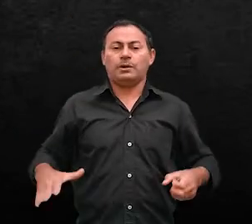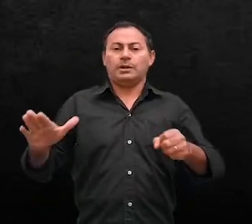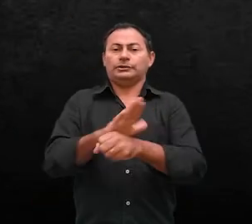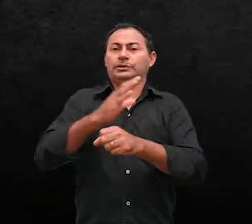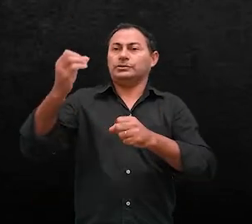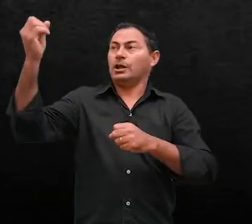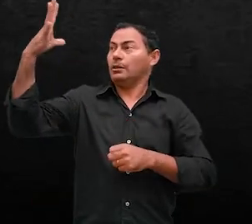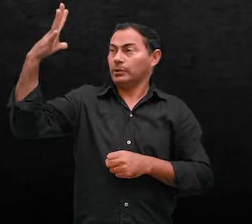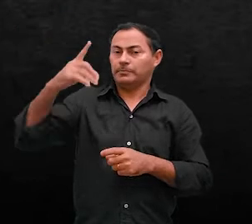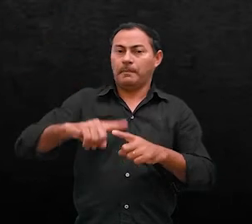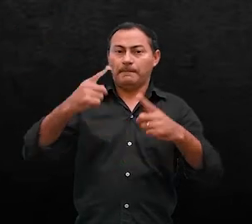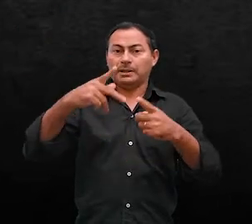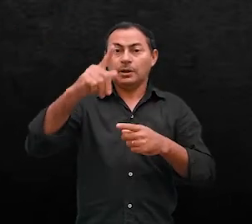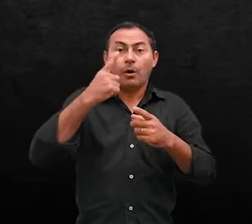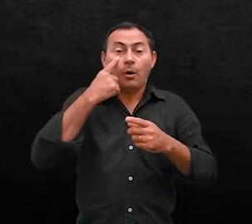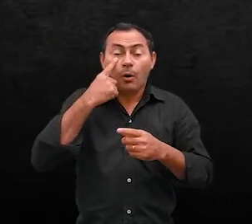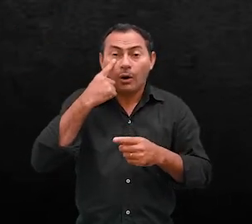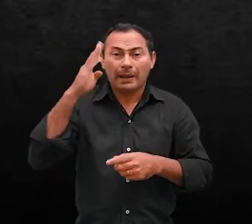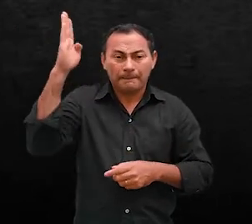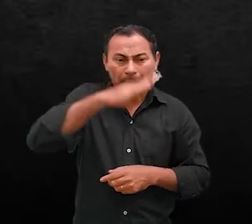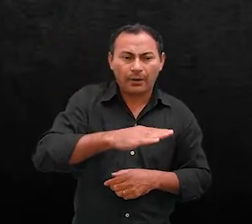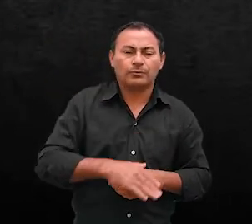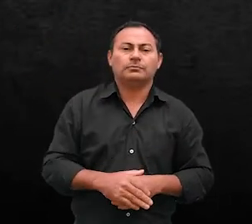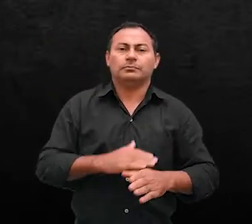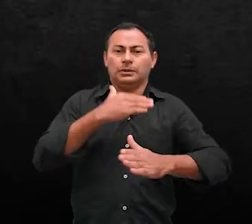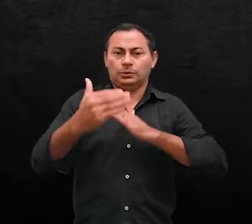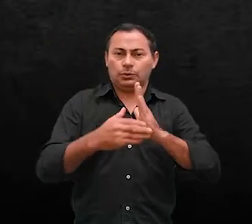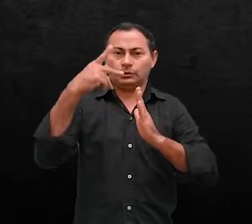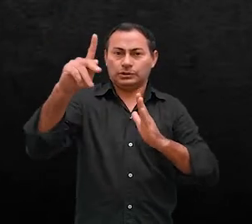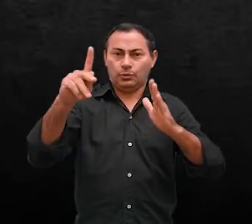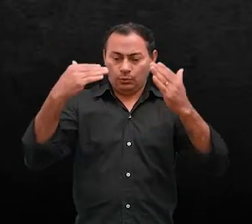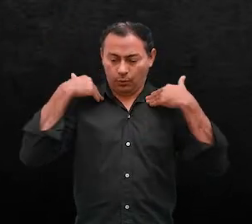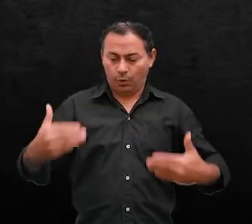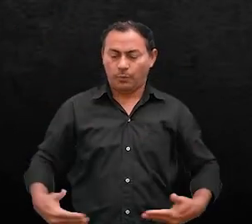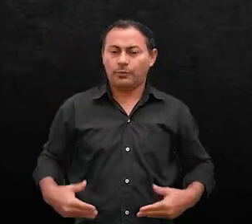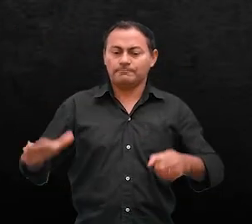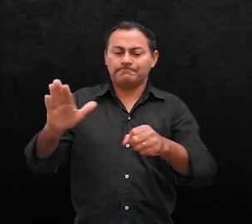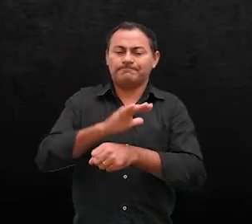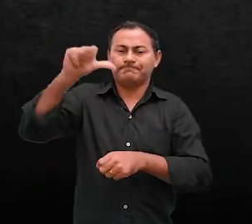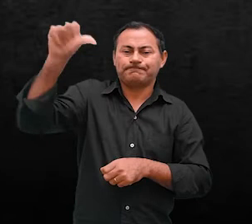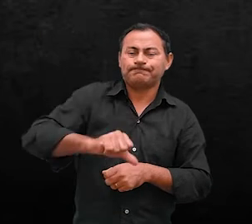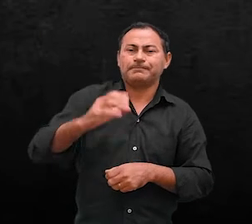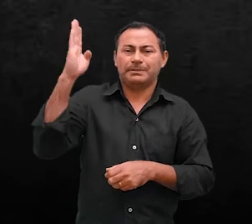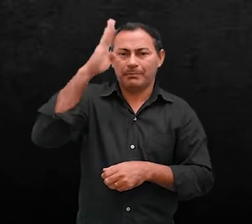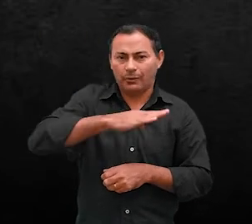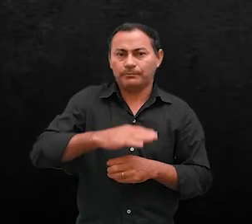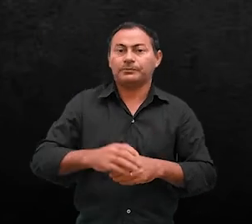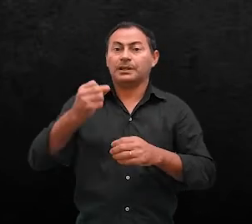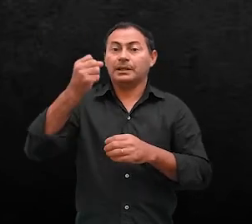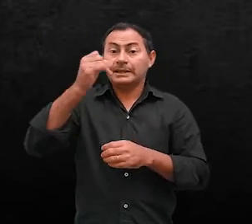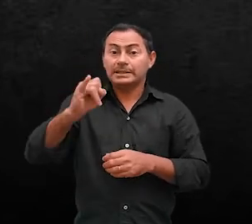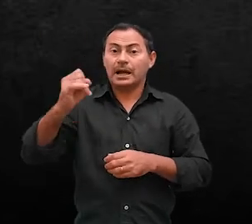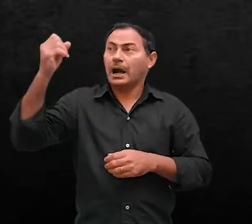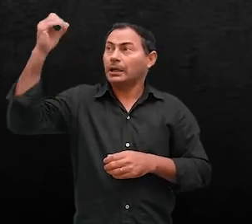será cheio de Los machos seus olhos forem maus todo o seu corpo será cheio de trevas portanto